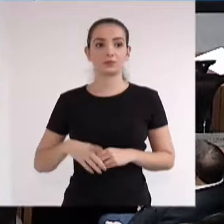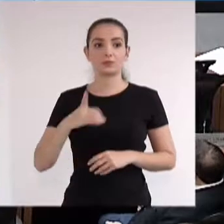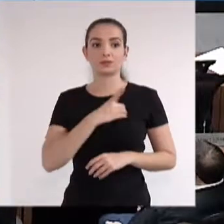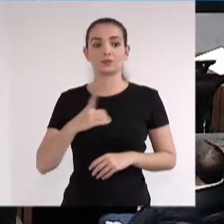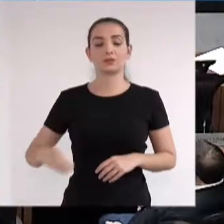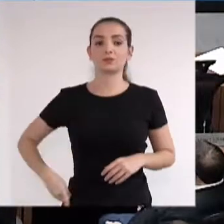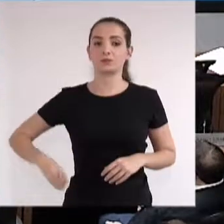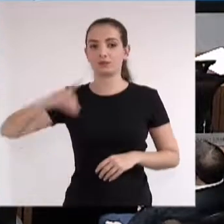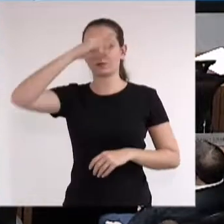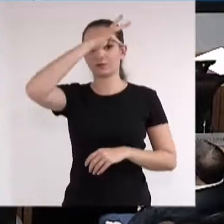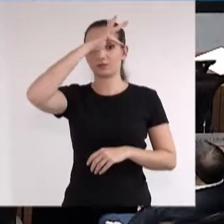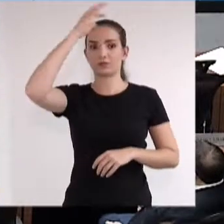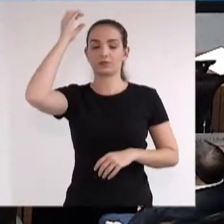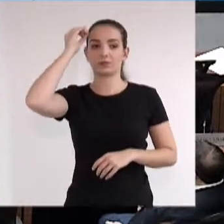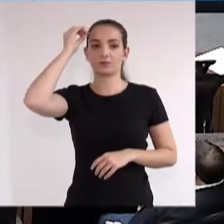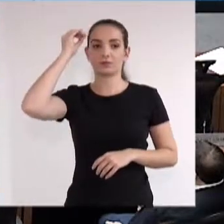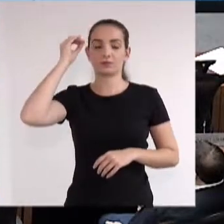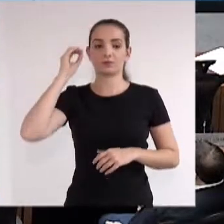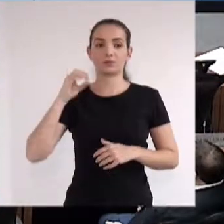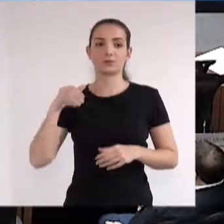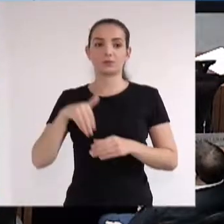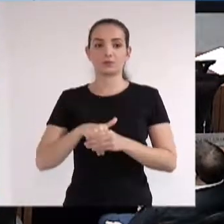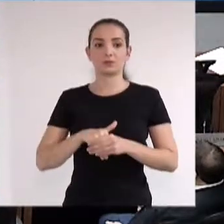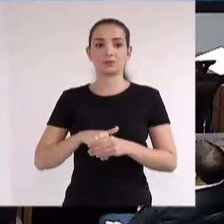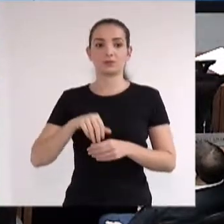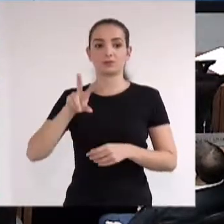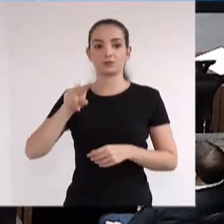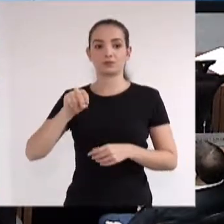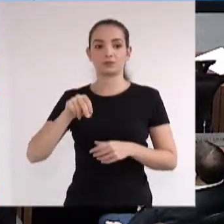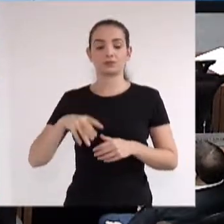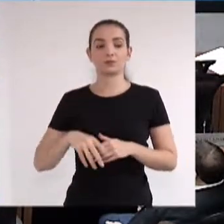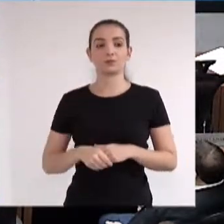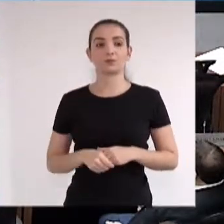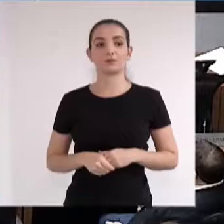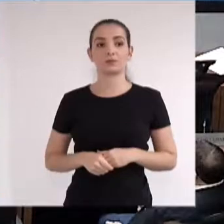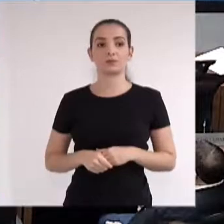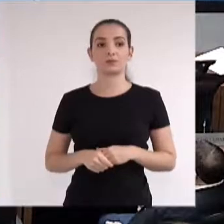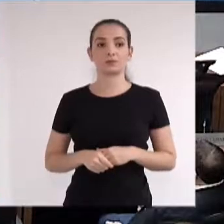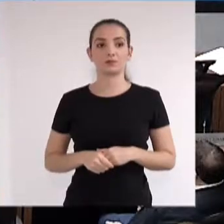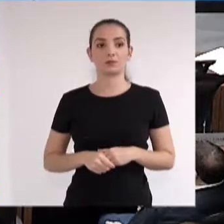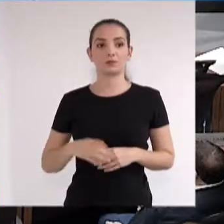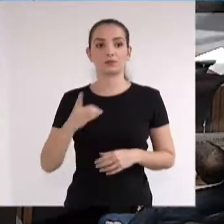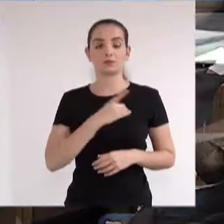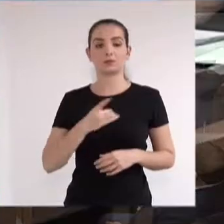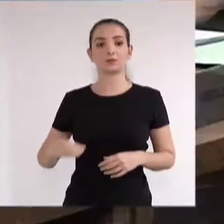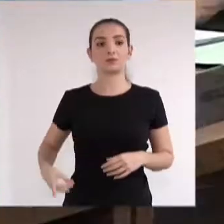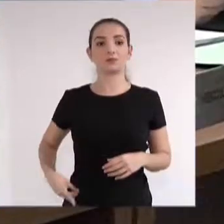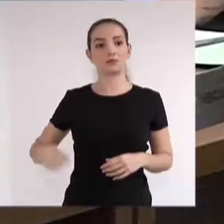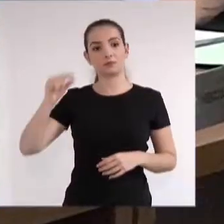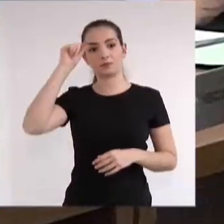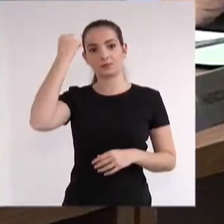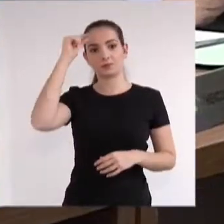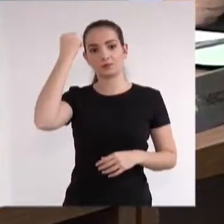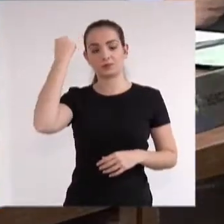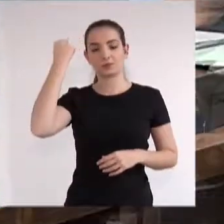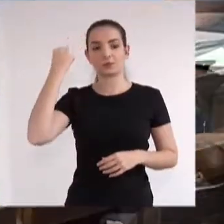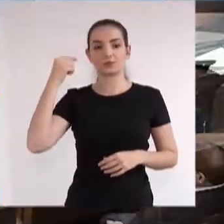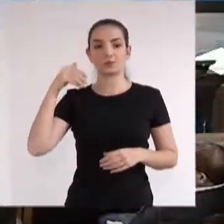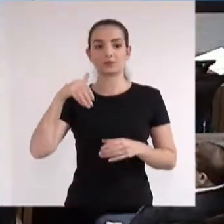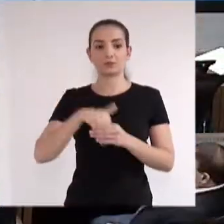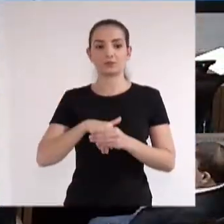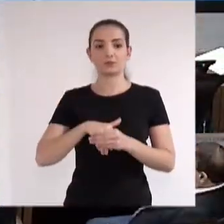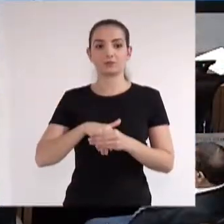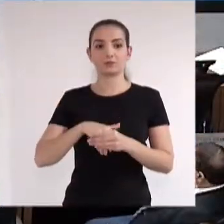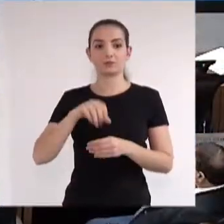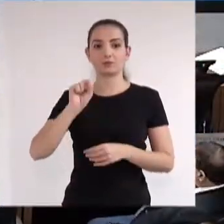Deputado Felipe Orro. Deputado Felipe Orro vota não. Deputado Herculano Borges. Deputado